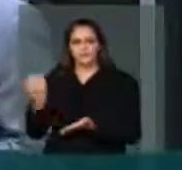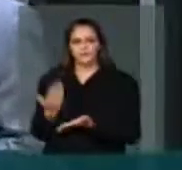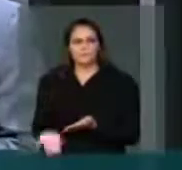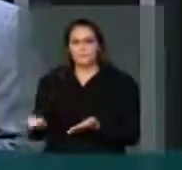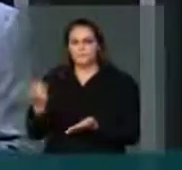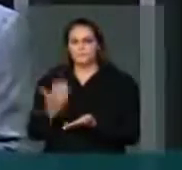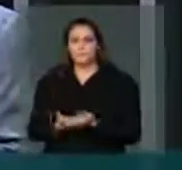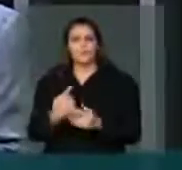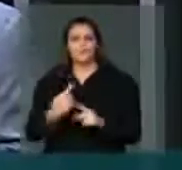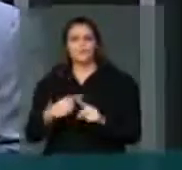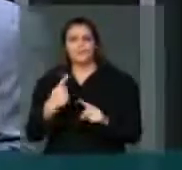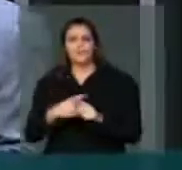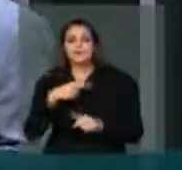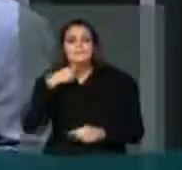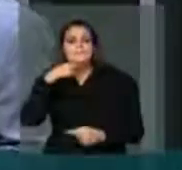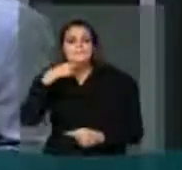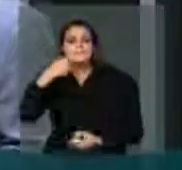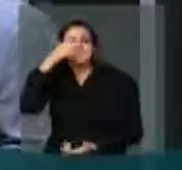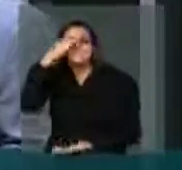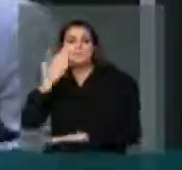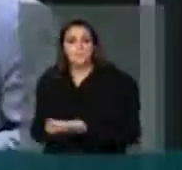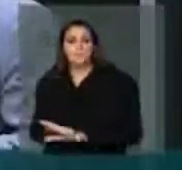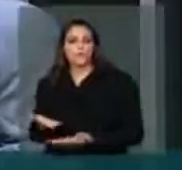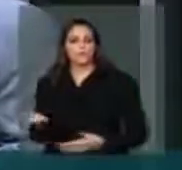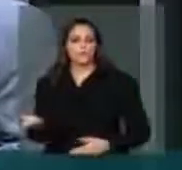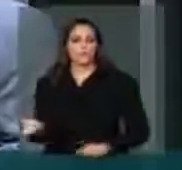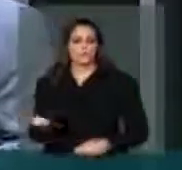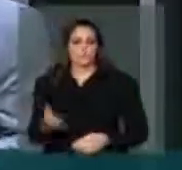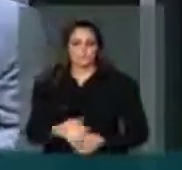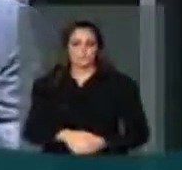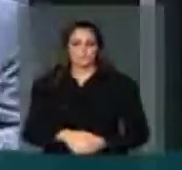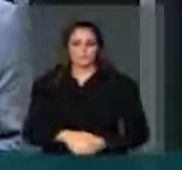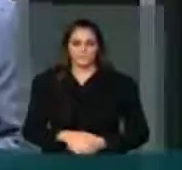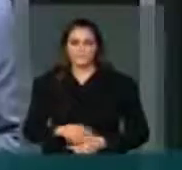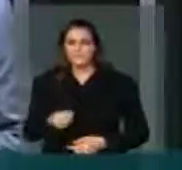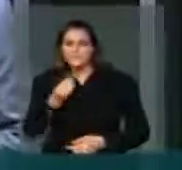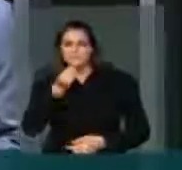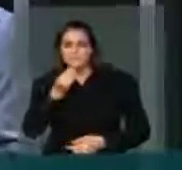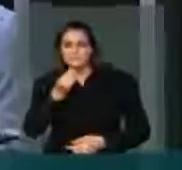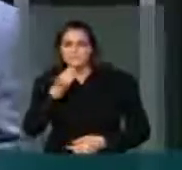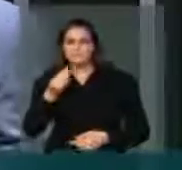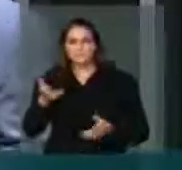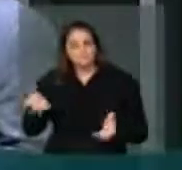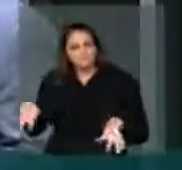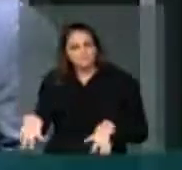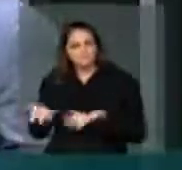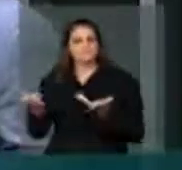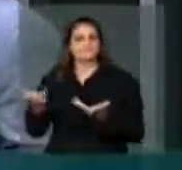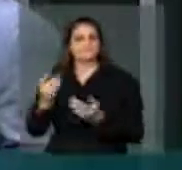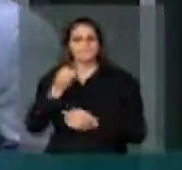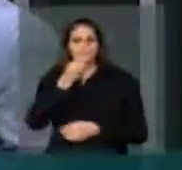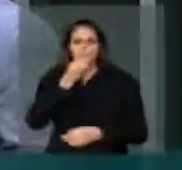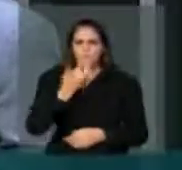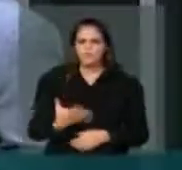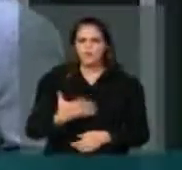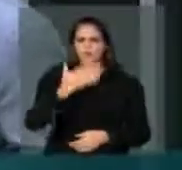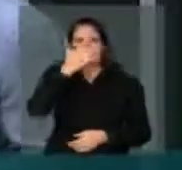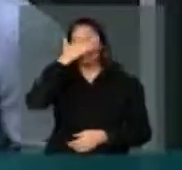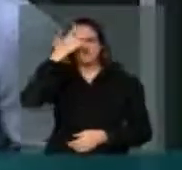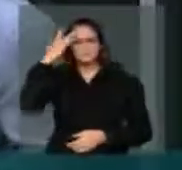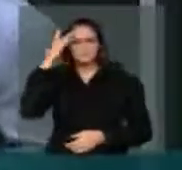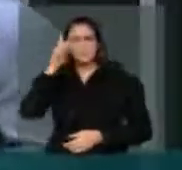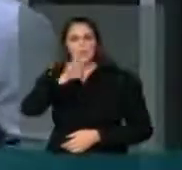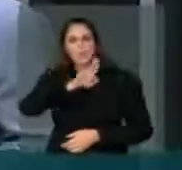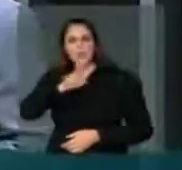sua credibilidade no mercado, ao invés de ser recuperada com um nome de grande porte, um